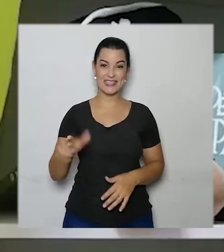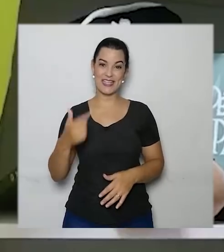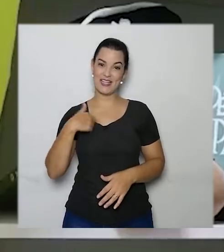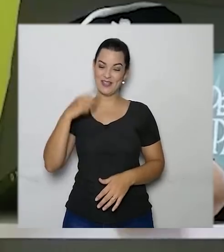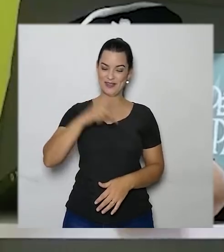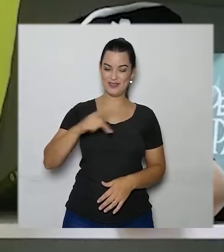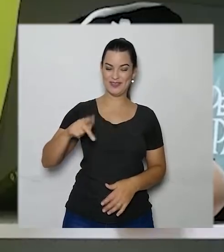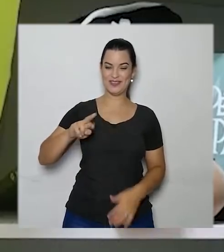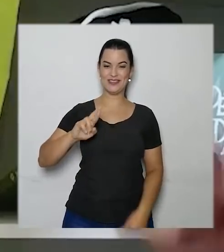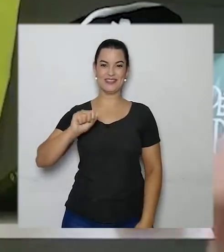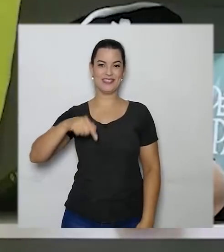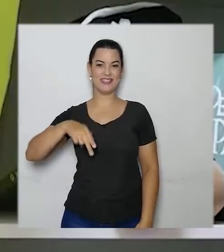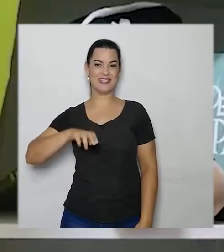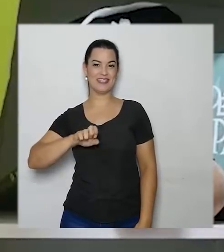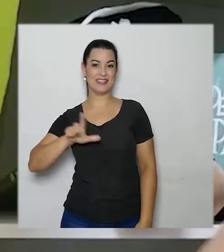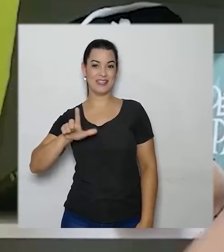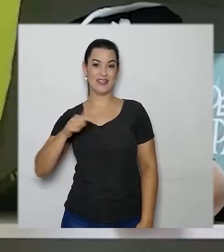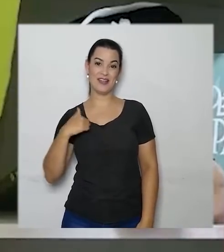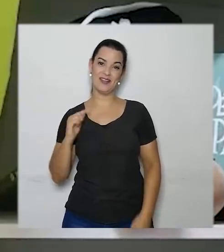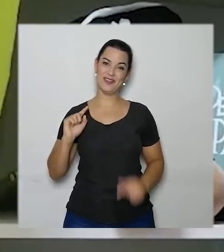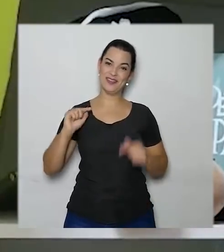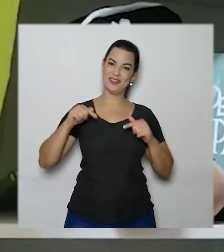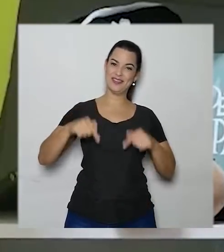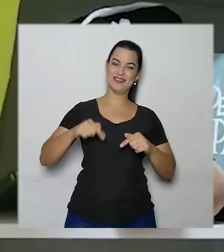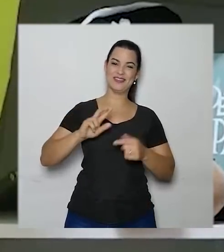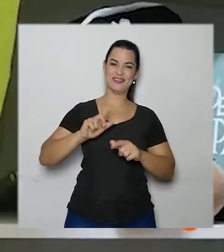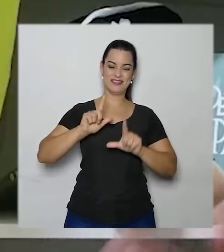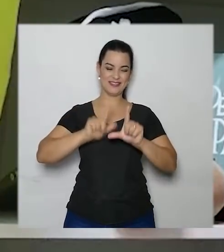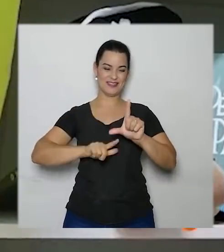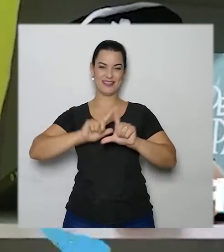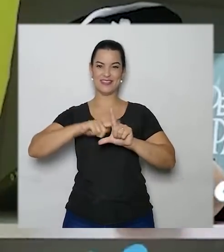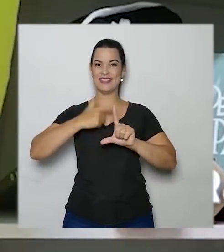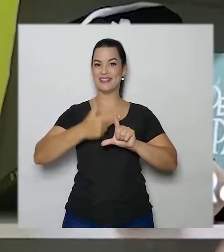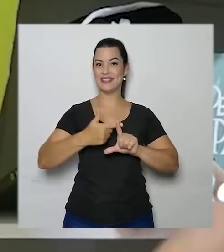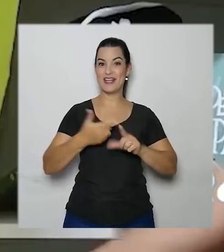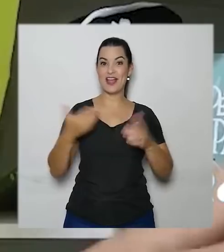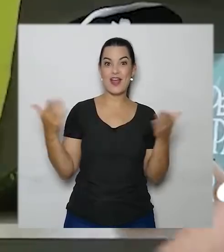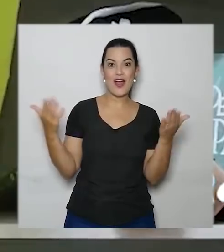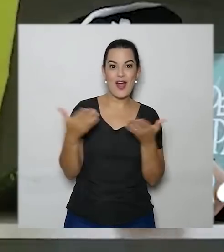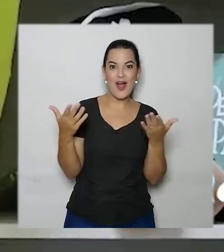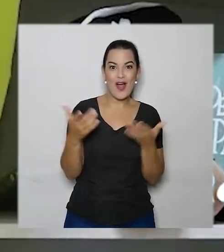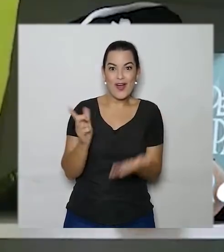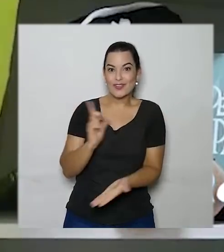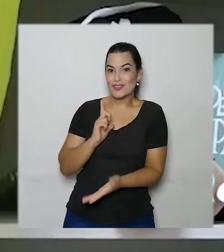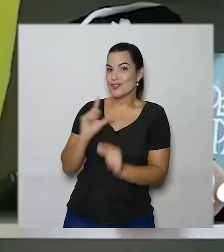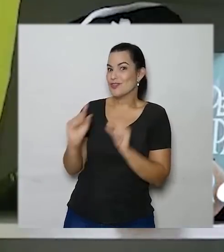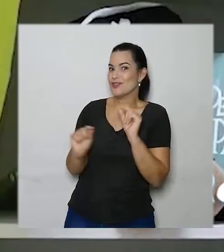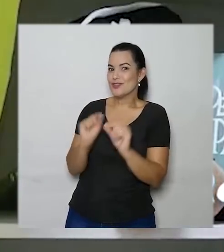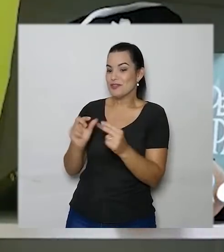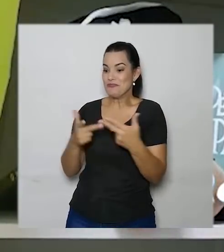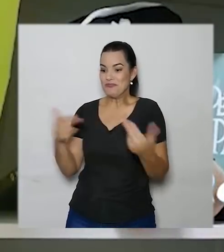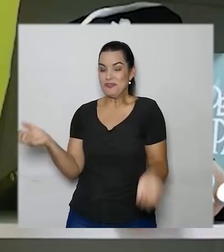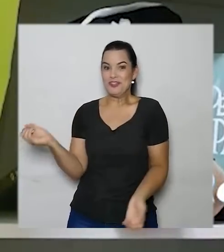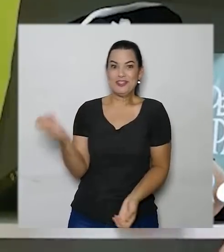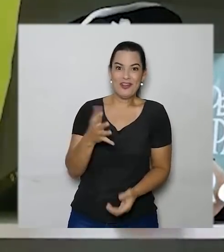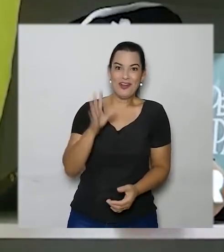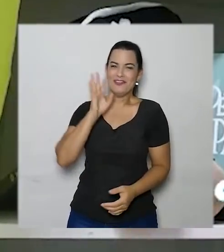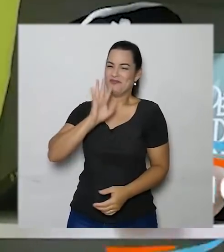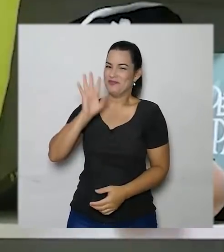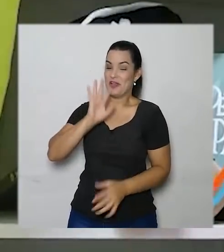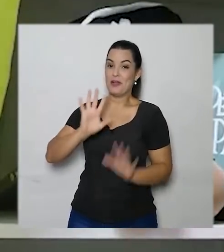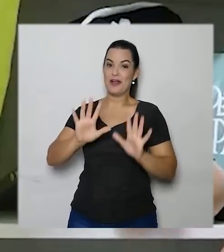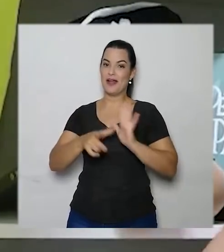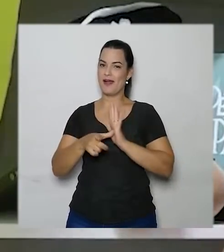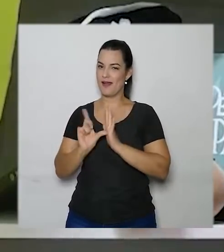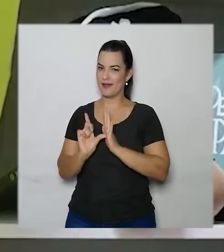Crianças, eu sou a professora Raquel e estou aqui com Além das Letras. Crianças, hoje eu tenho uma grande novidade para vocês, mas